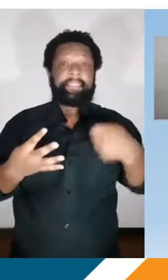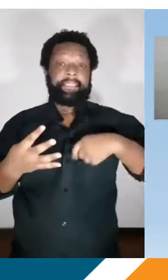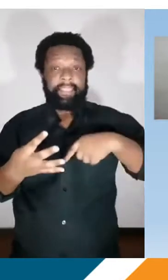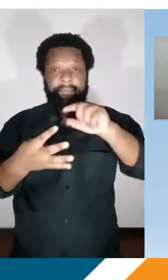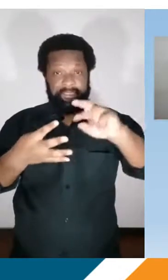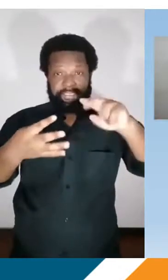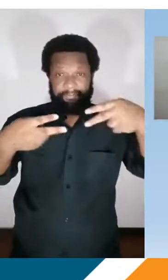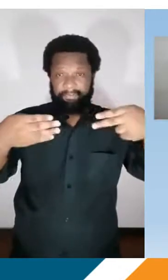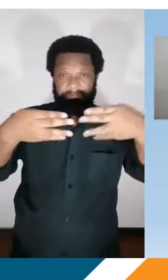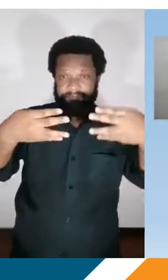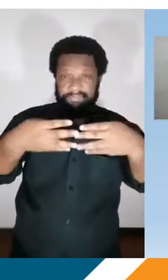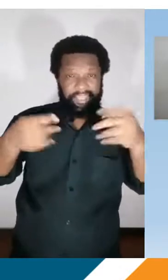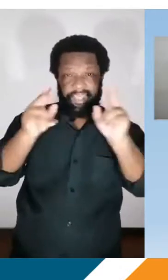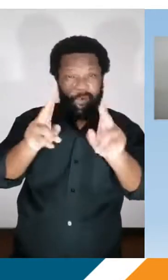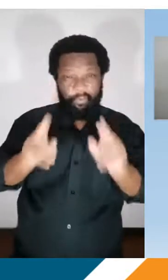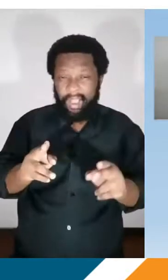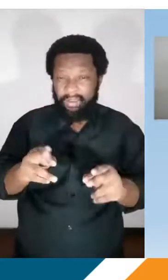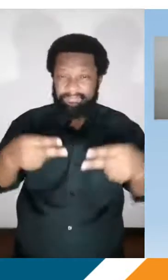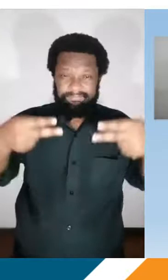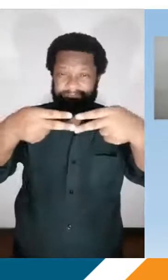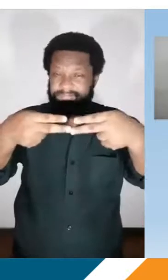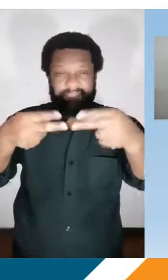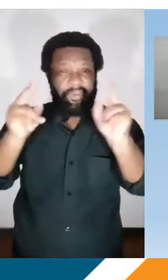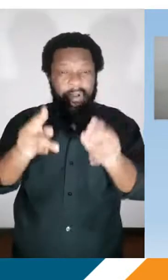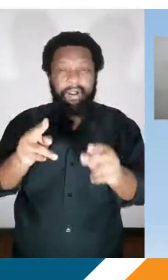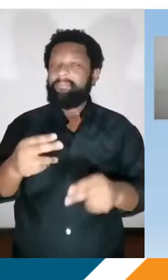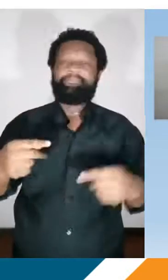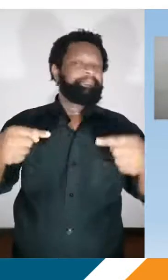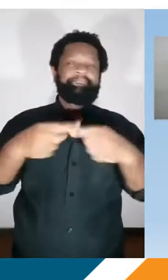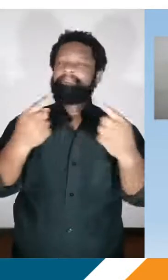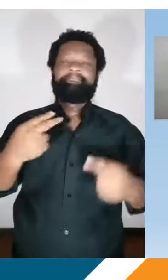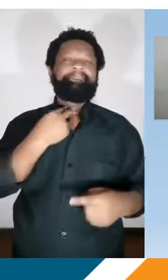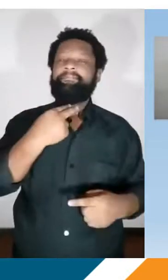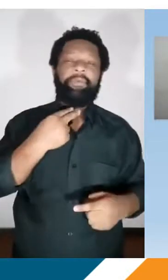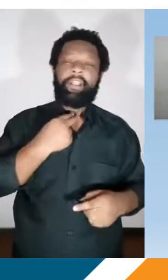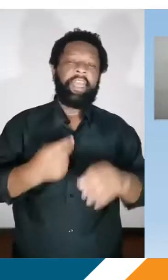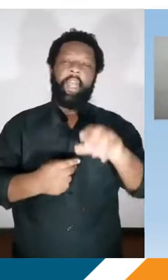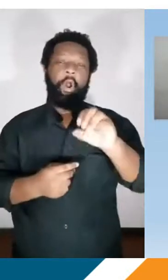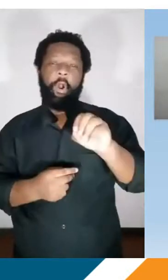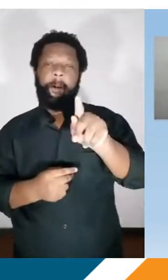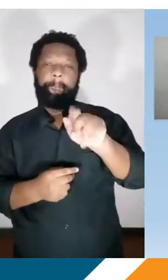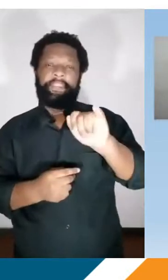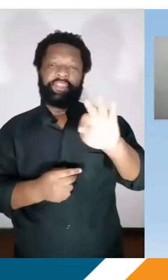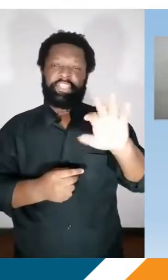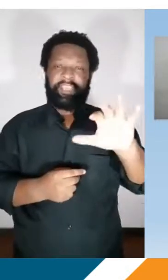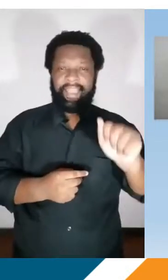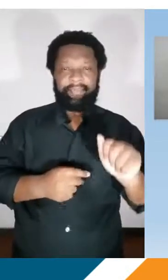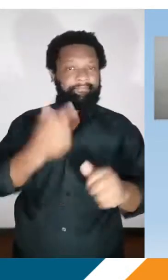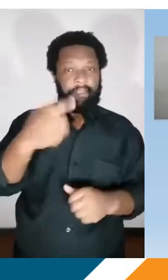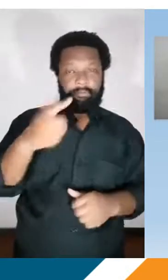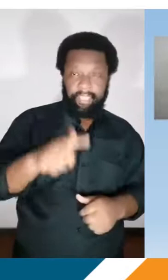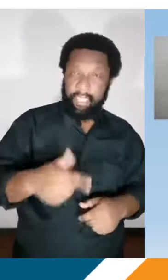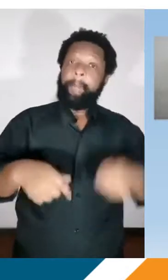ser diferentes. Se tiverem ligações iguais, se tiver 2 ligantes iguais, por exemplo, não vai ter isomeria óptica,